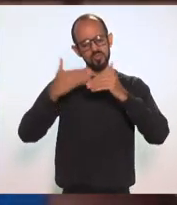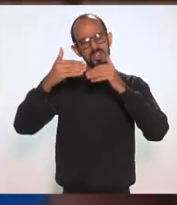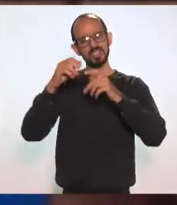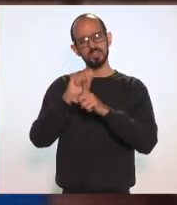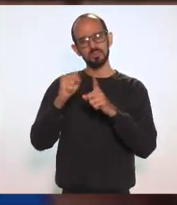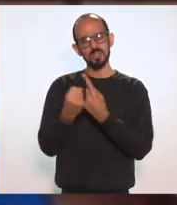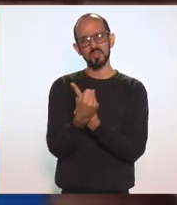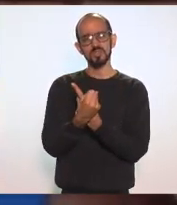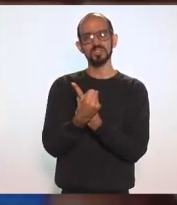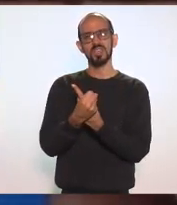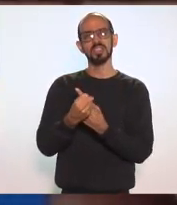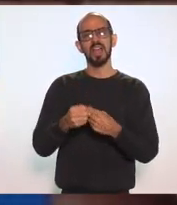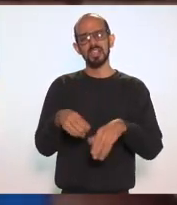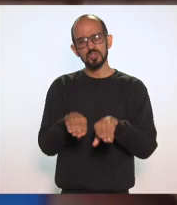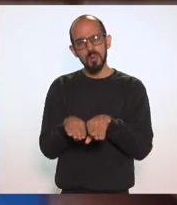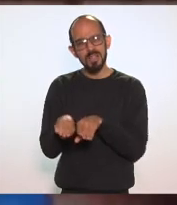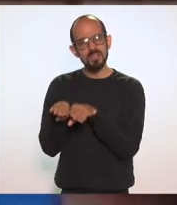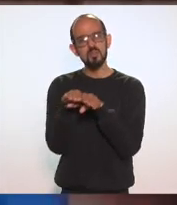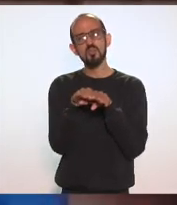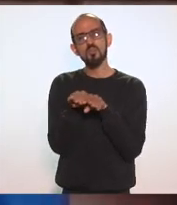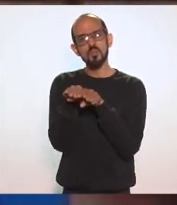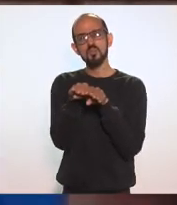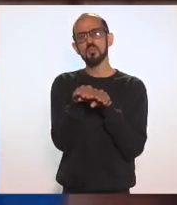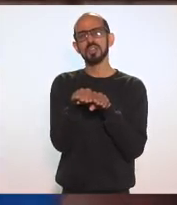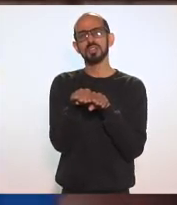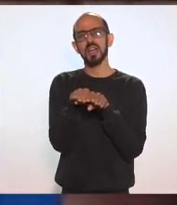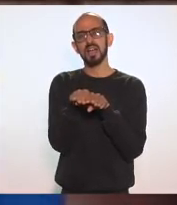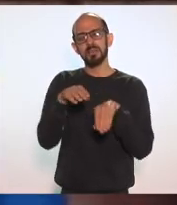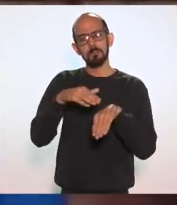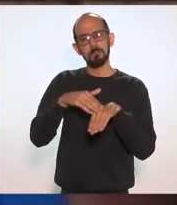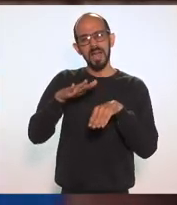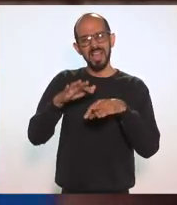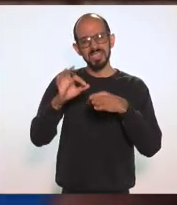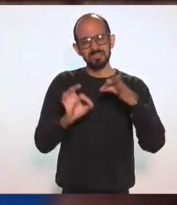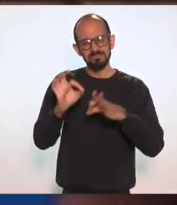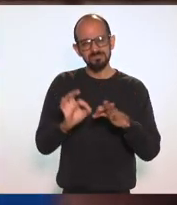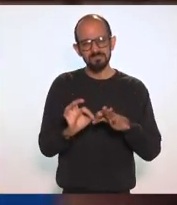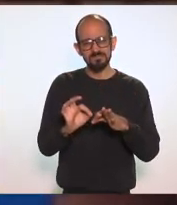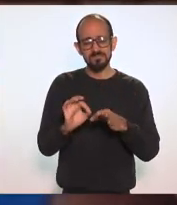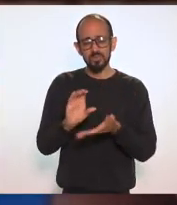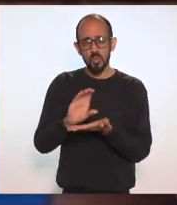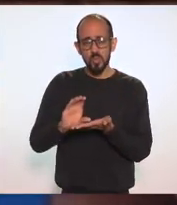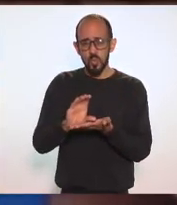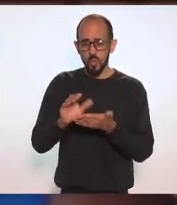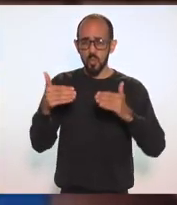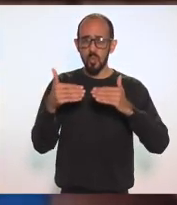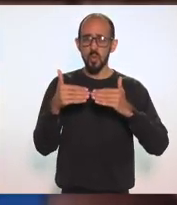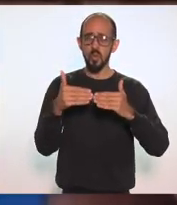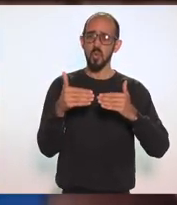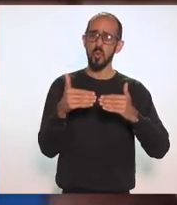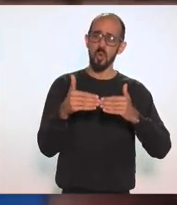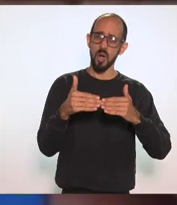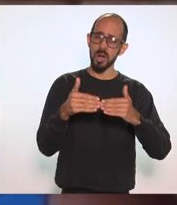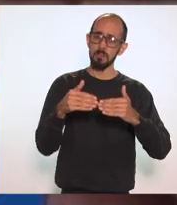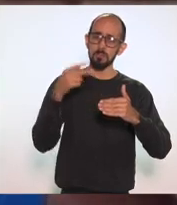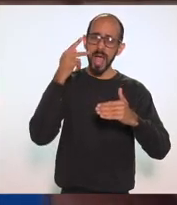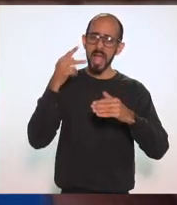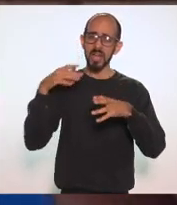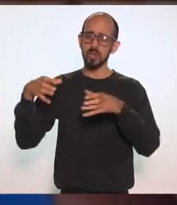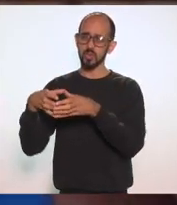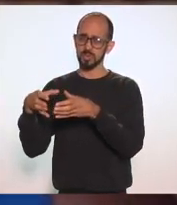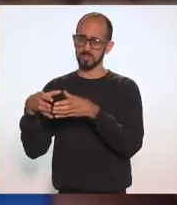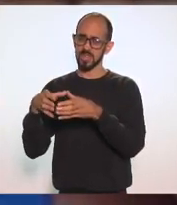menos injusta, mais afeita à construção para a coletividade. Nós temos